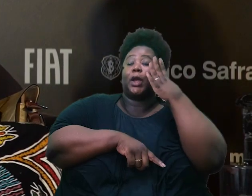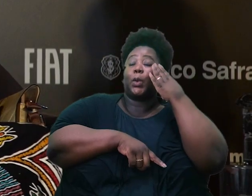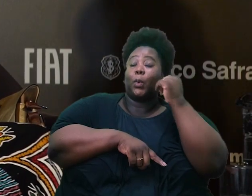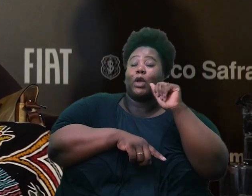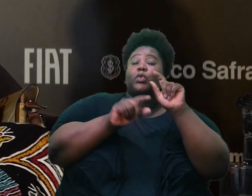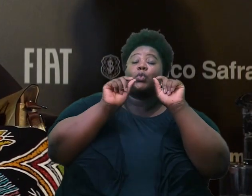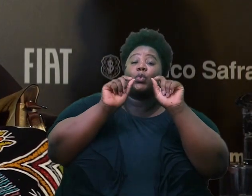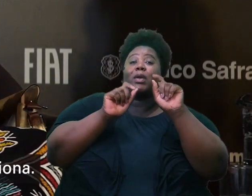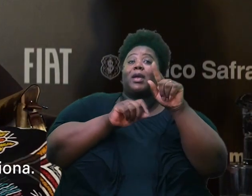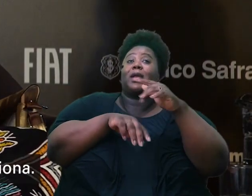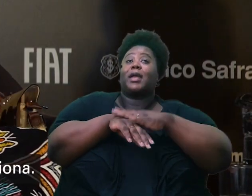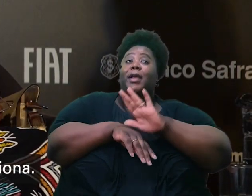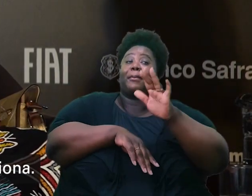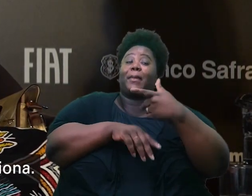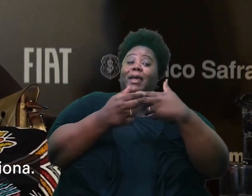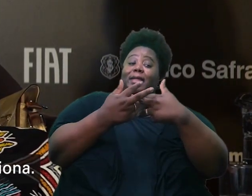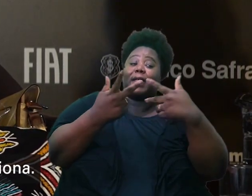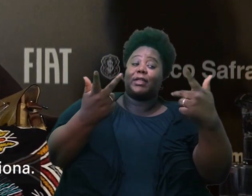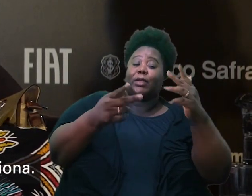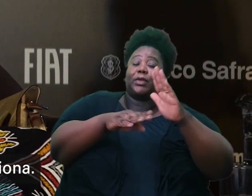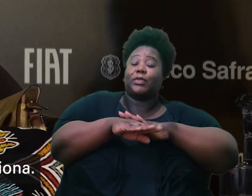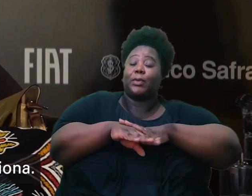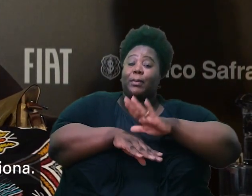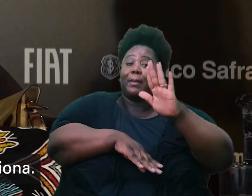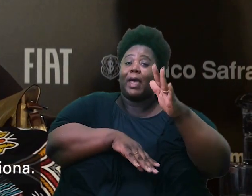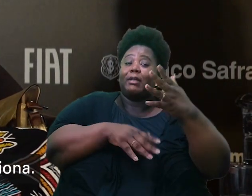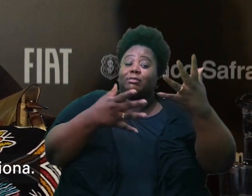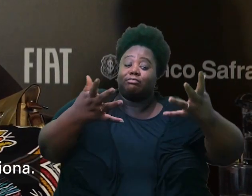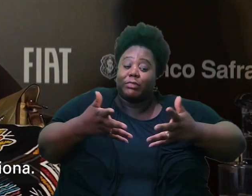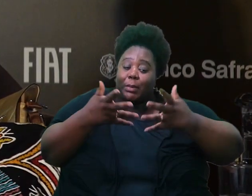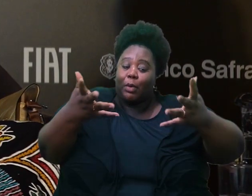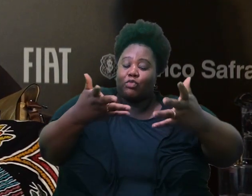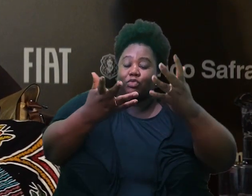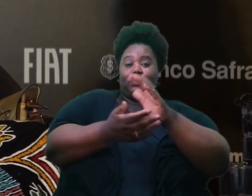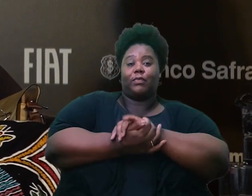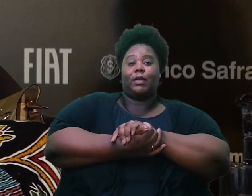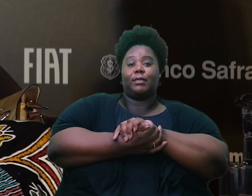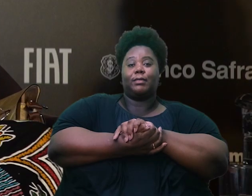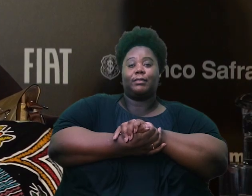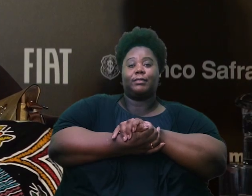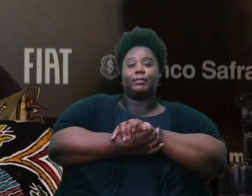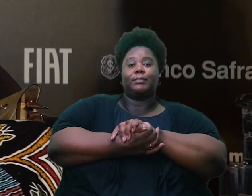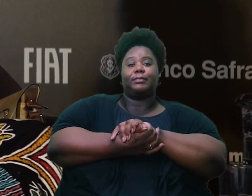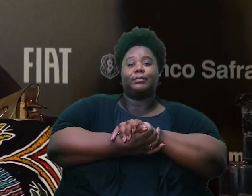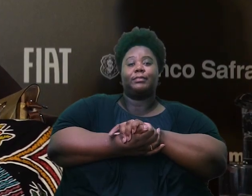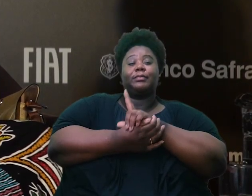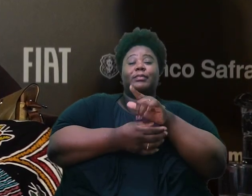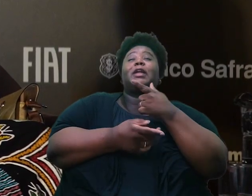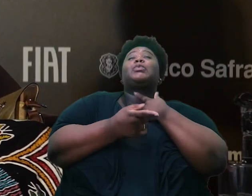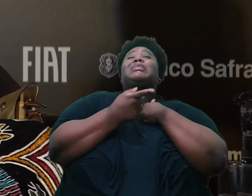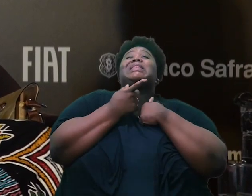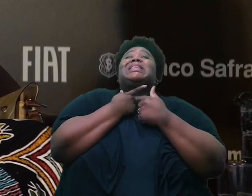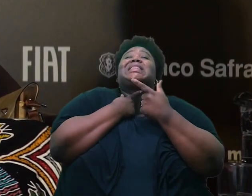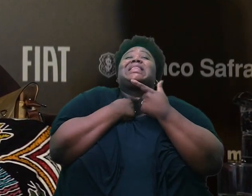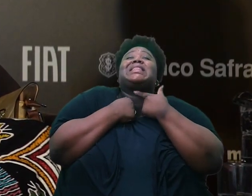é o que mais, né, uma das coisas que mais me impulsiona. Sempre um imenso